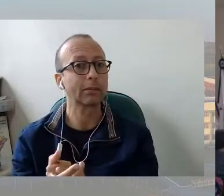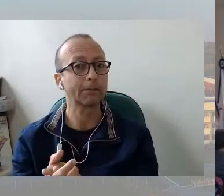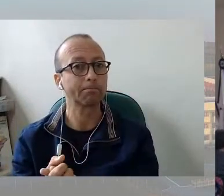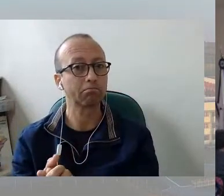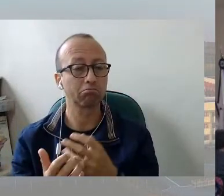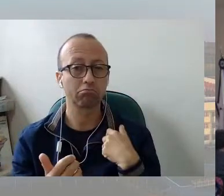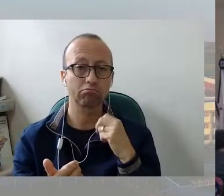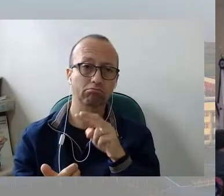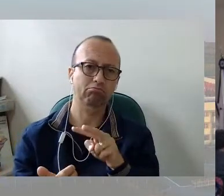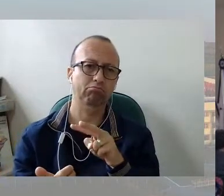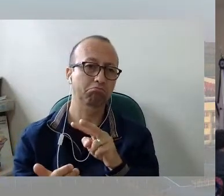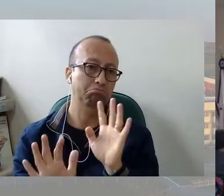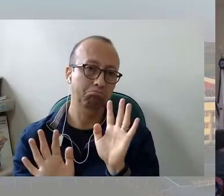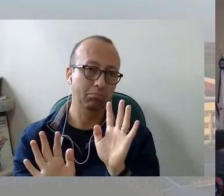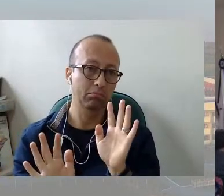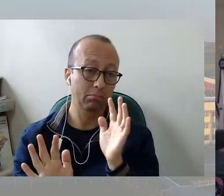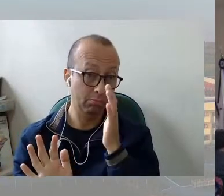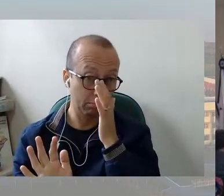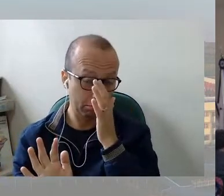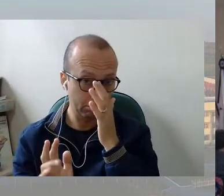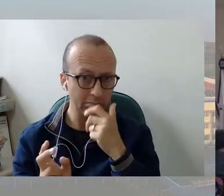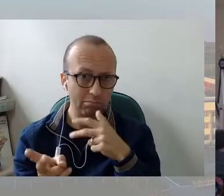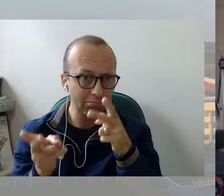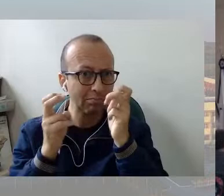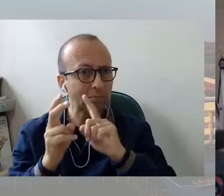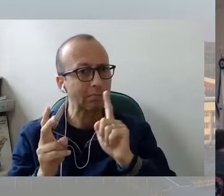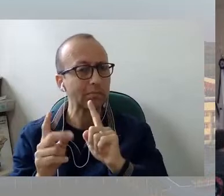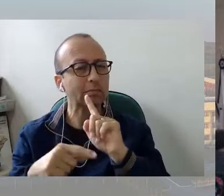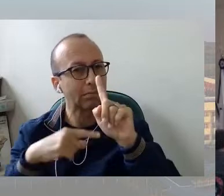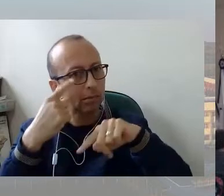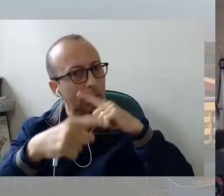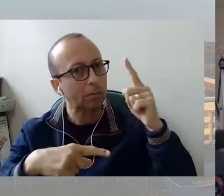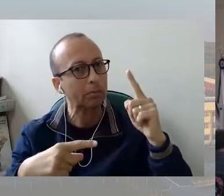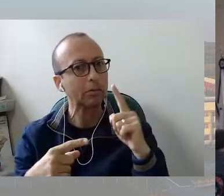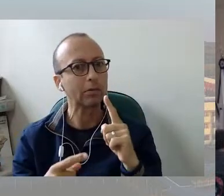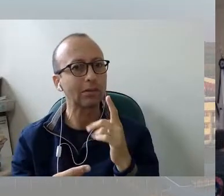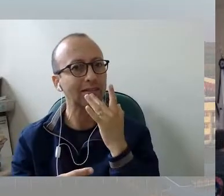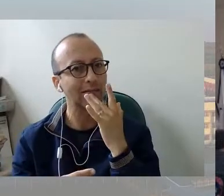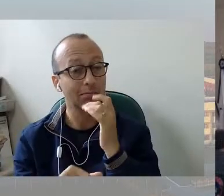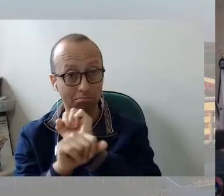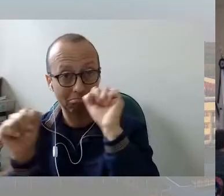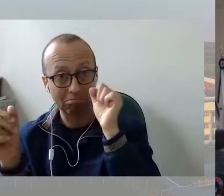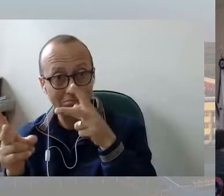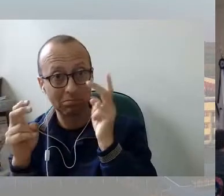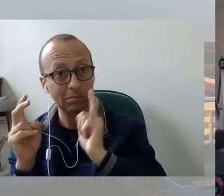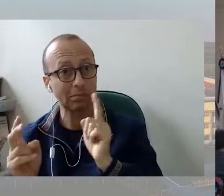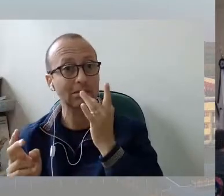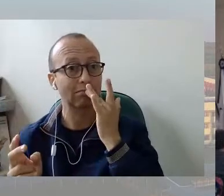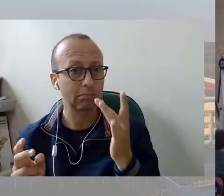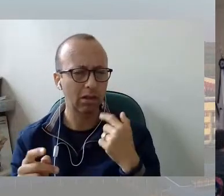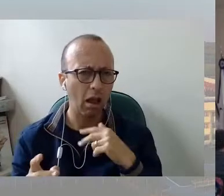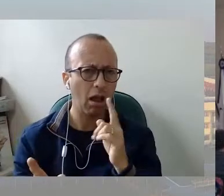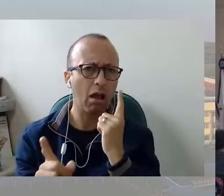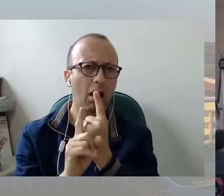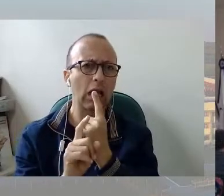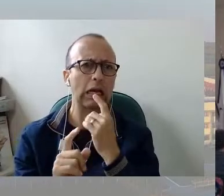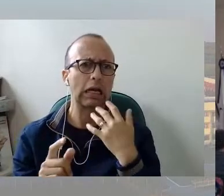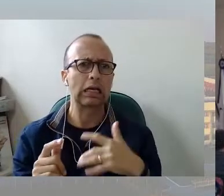mim, porque eu entendi na hora, eu não percebi isso, mas eu só fui perceber à tarde, quando